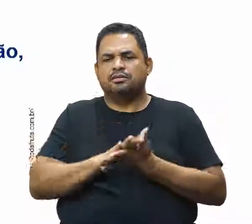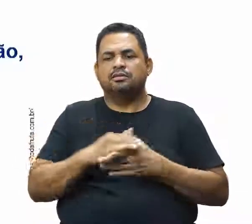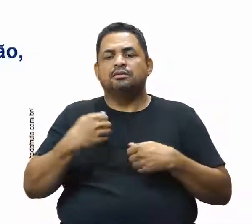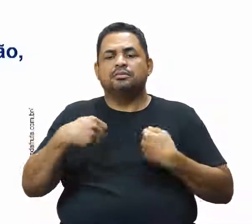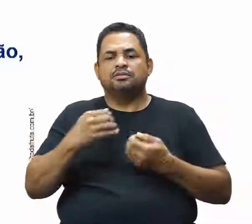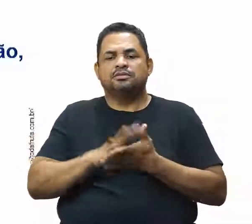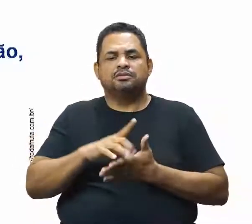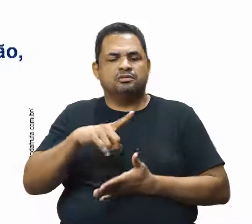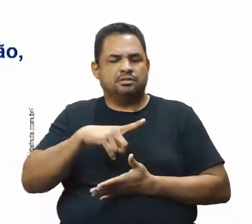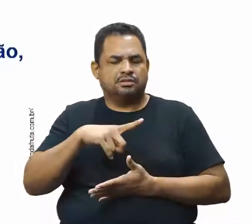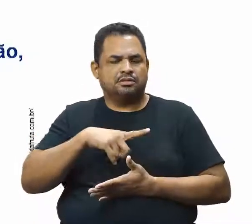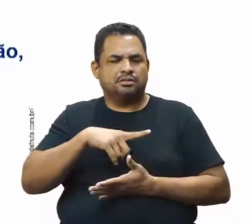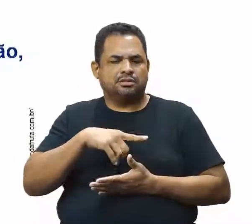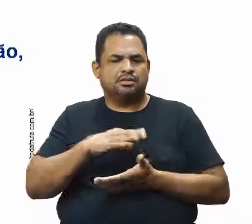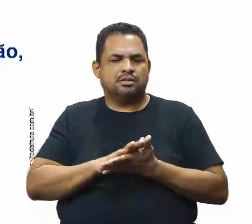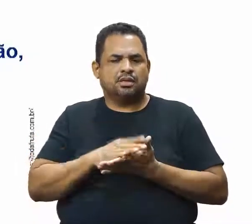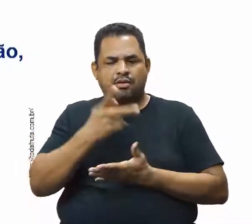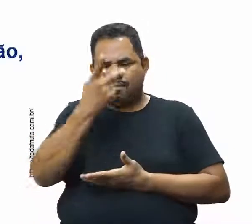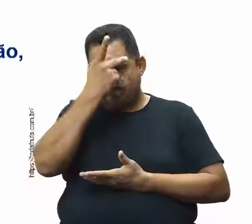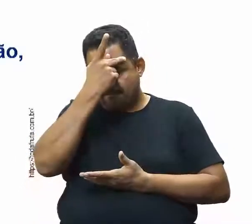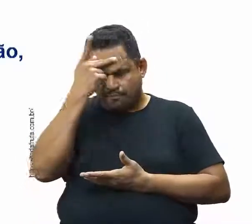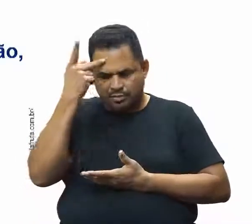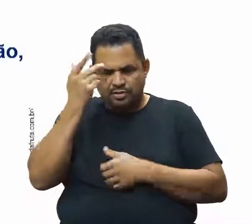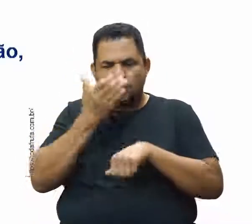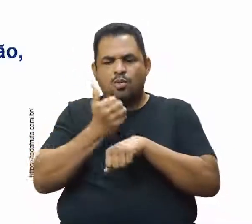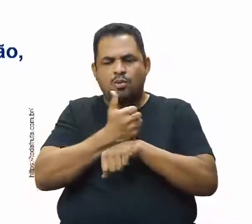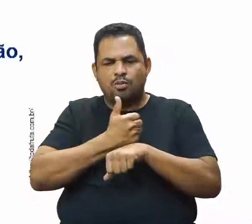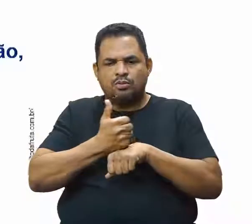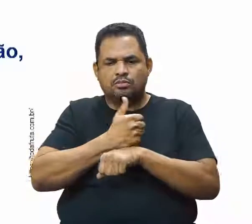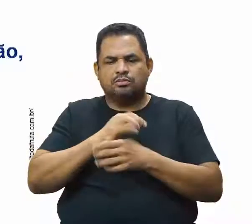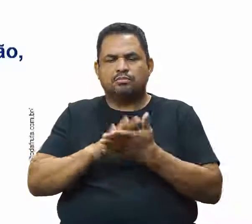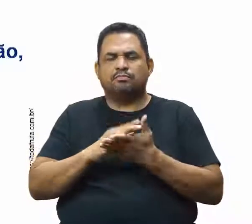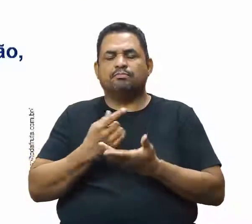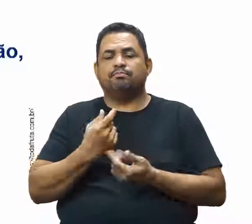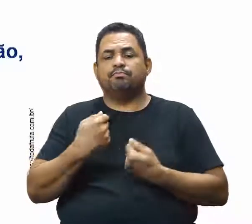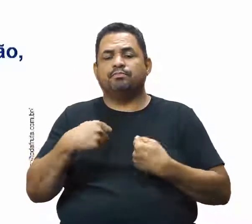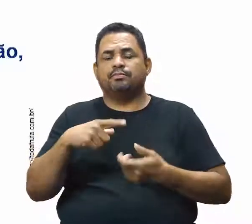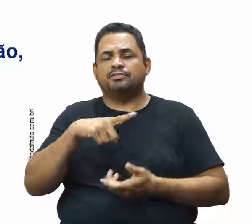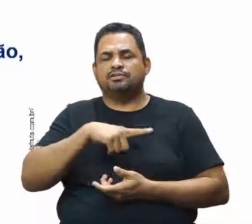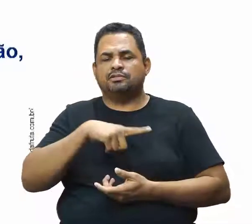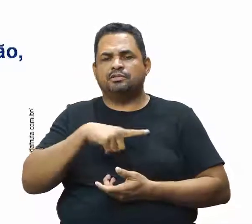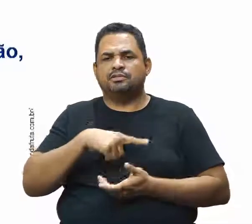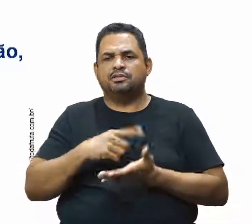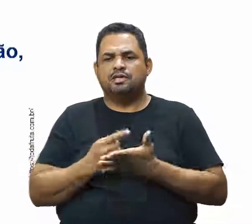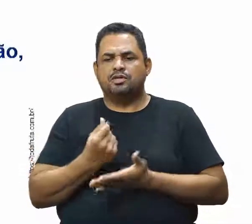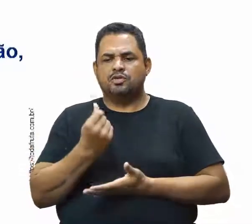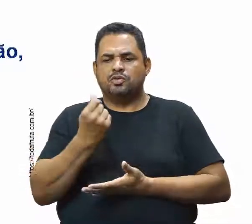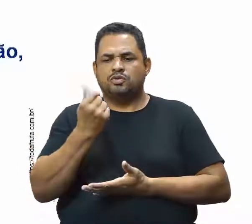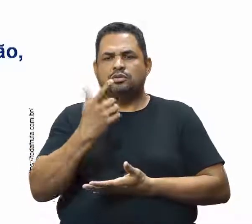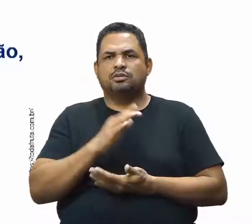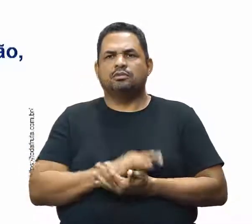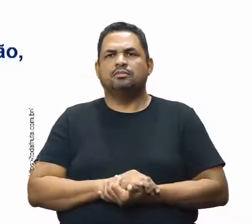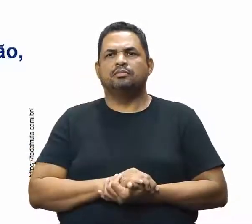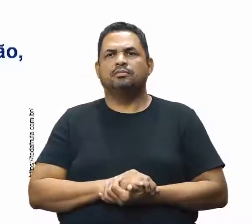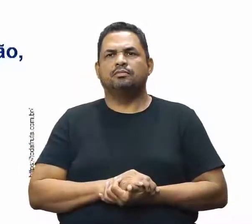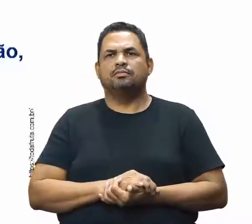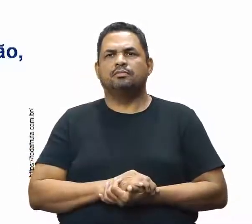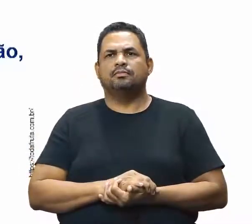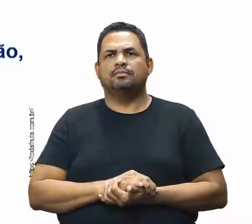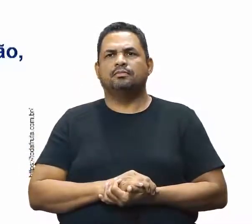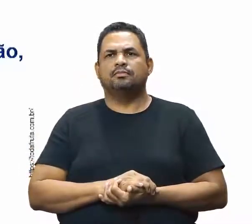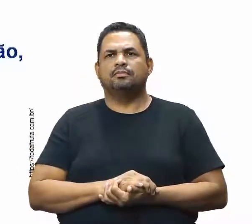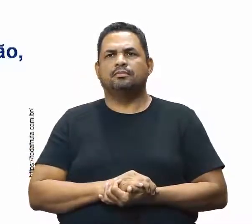sim, especializada. E para isso requer o quê? Recursos financeiros disponíveis para isso. Tá